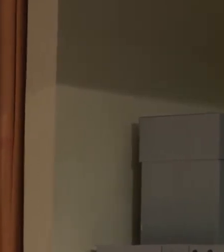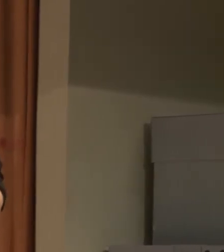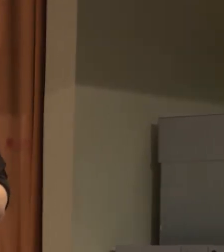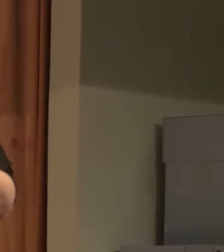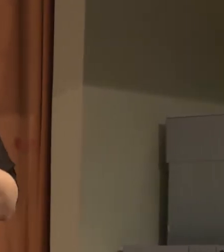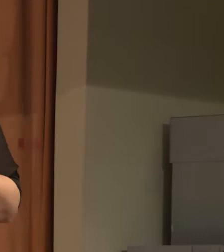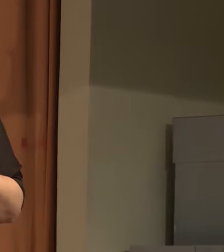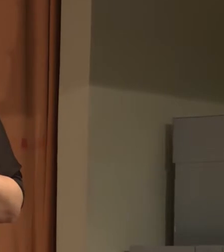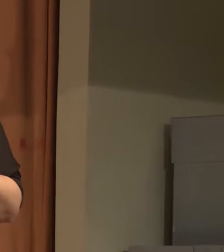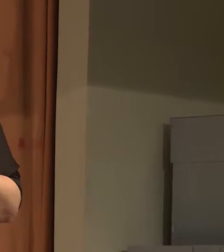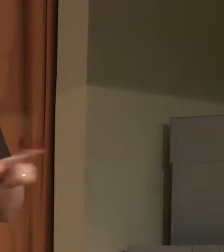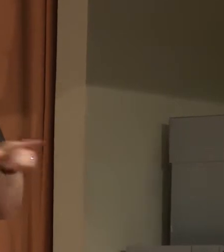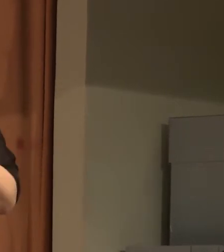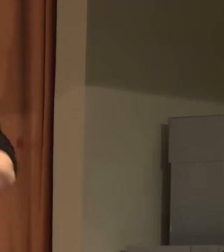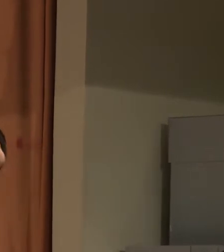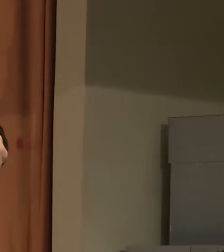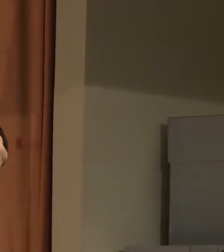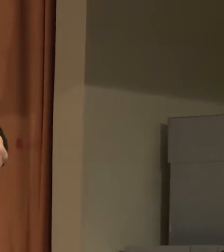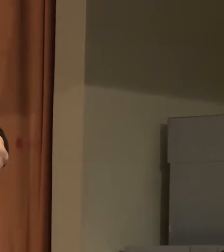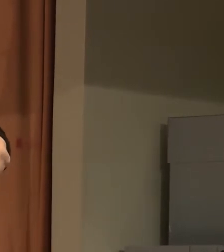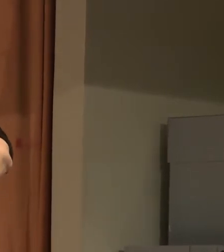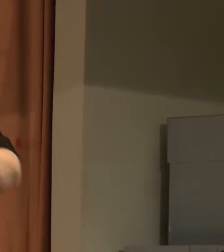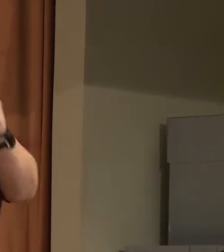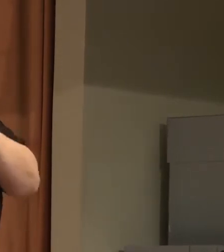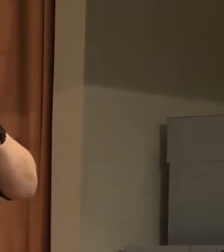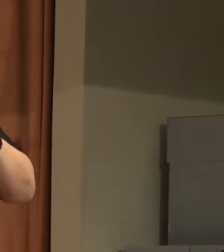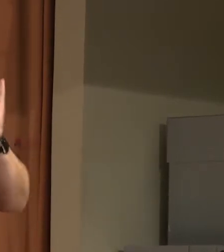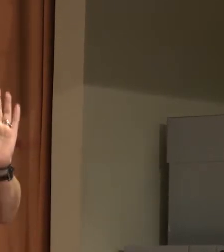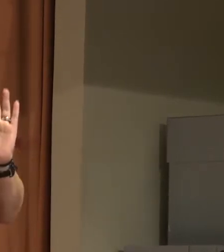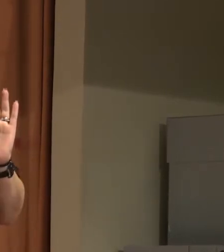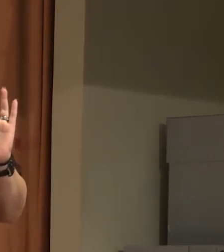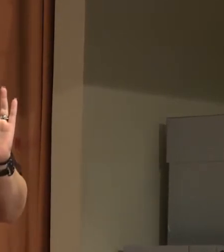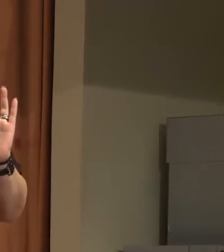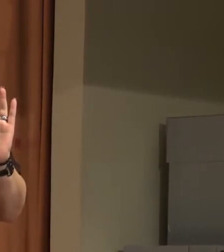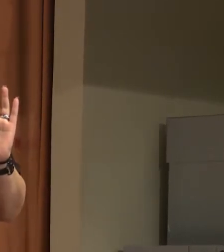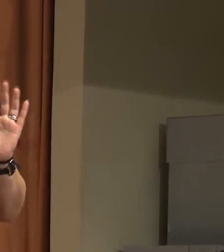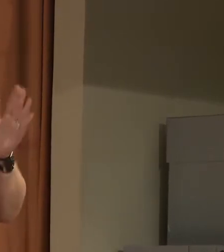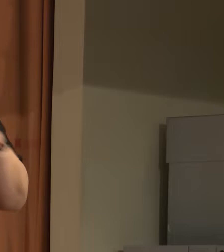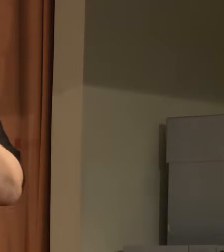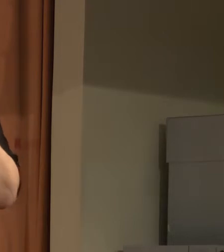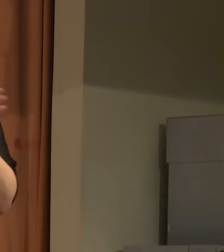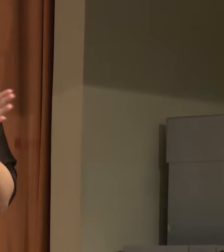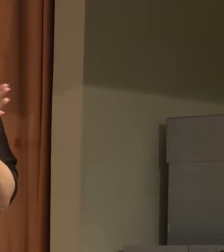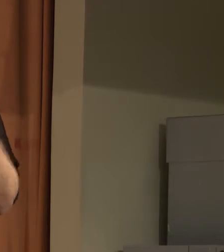E hoje é um prazer estar aqui com vocês na Semana Pedagógica do INES.